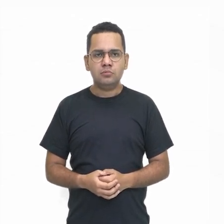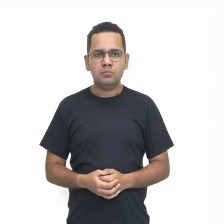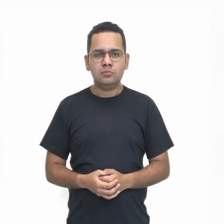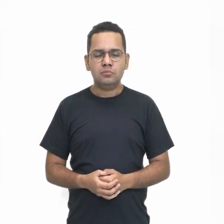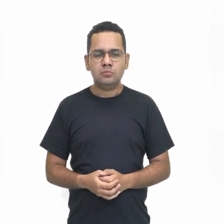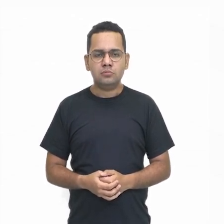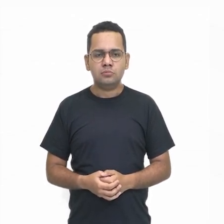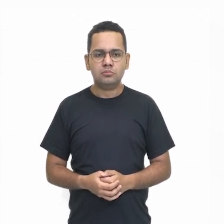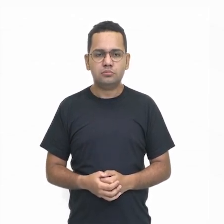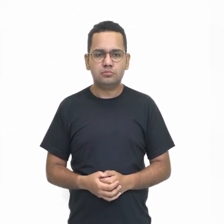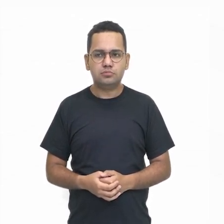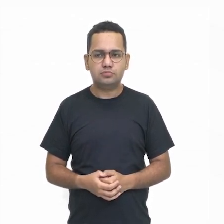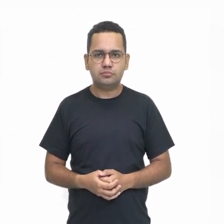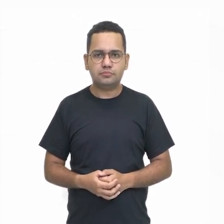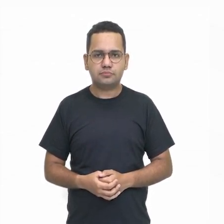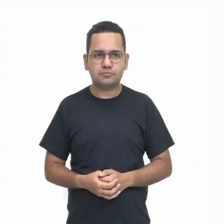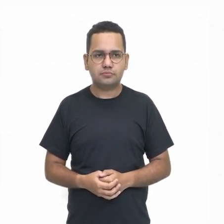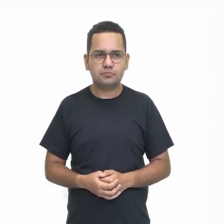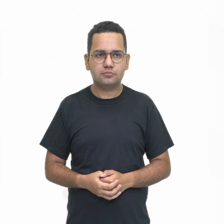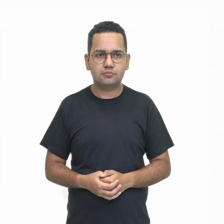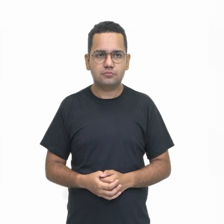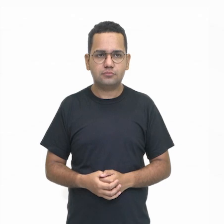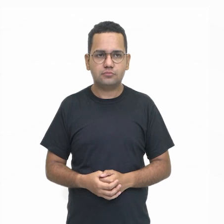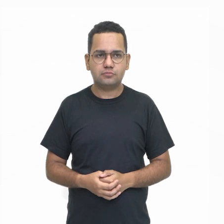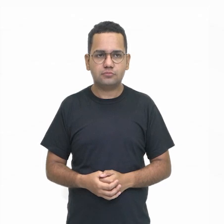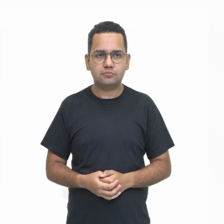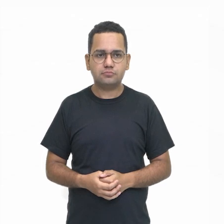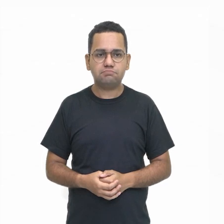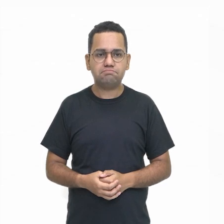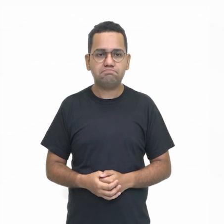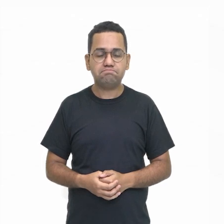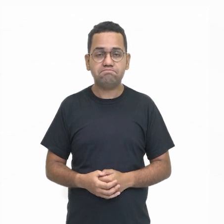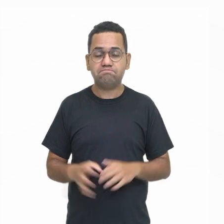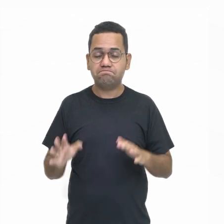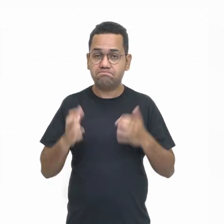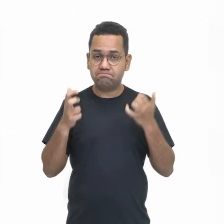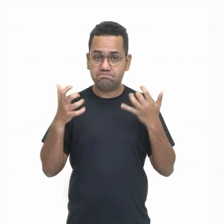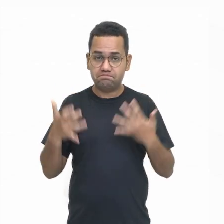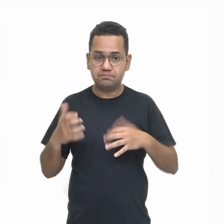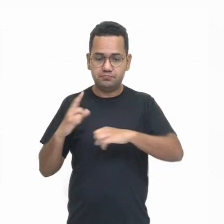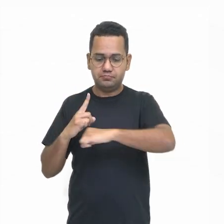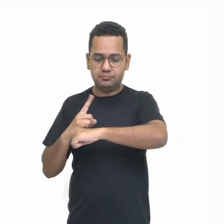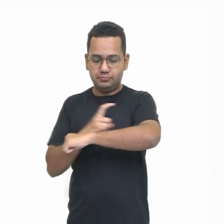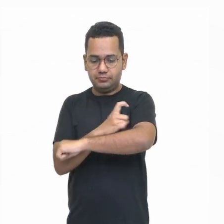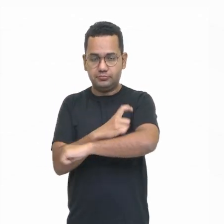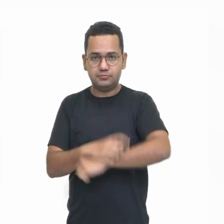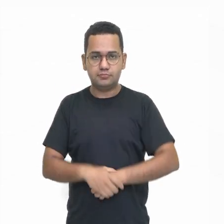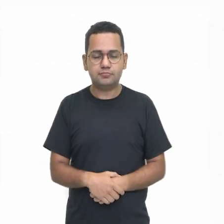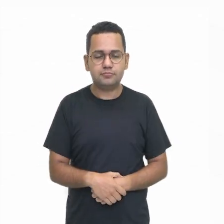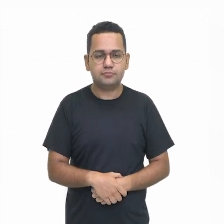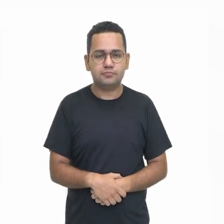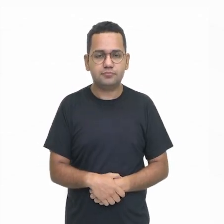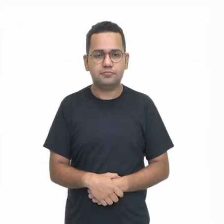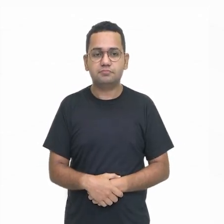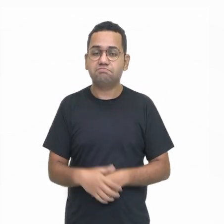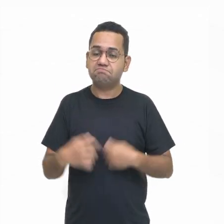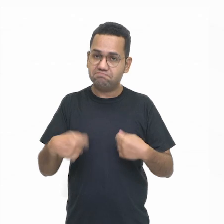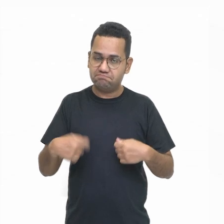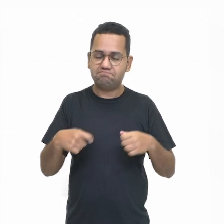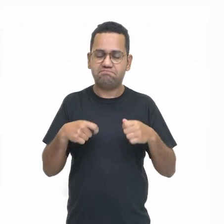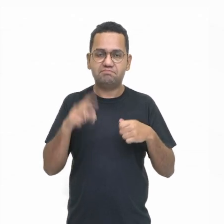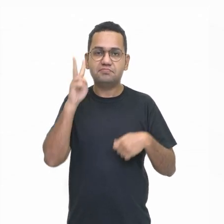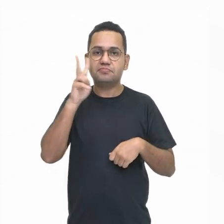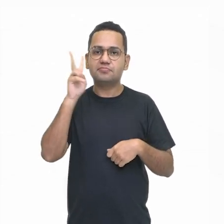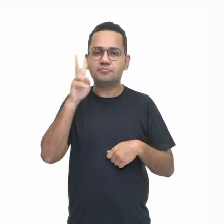fala de evolução humana, a gente não tem como falar de Charles